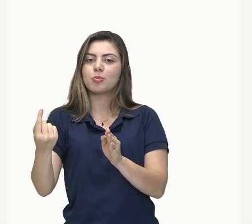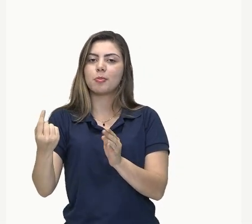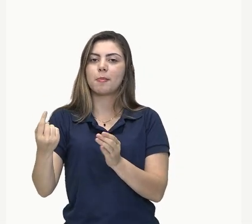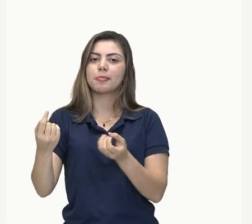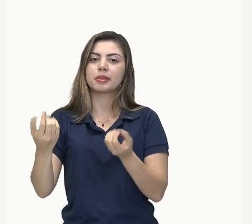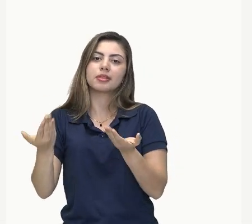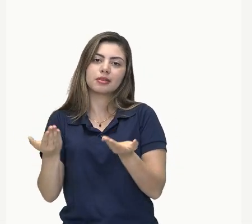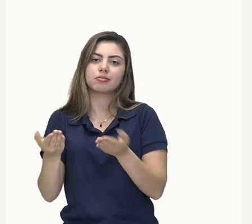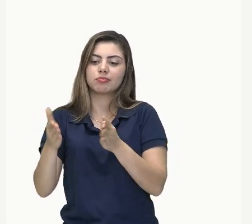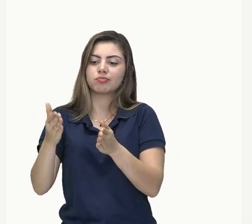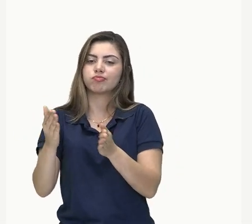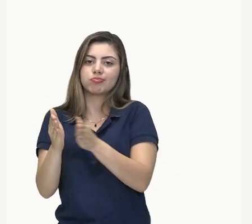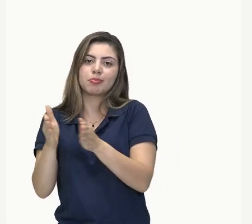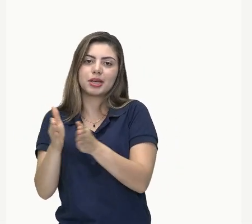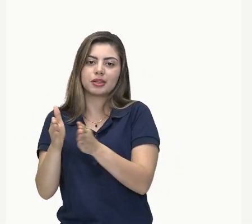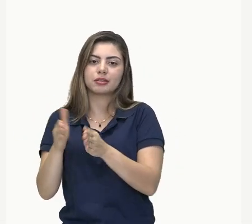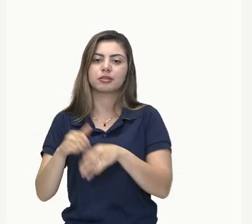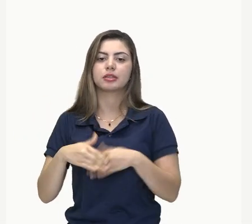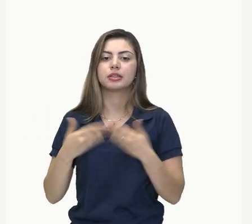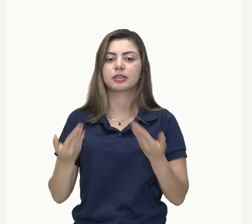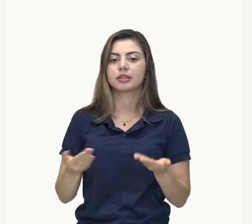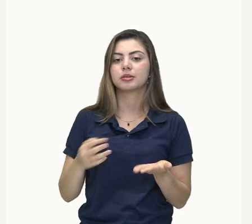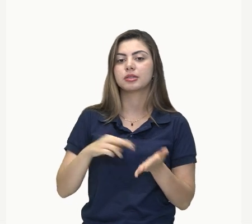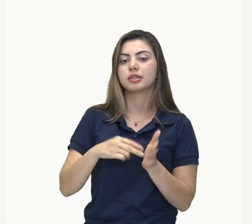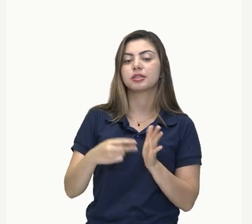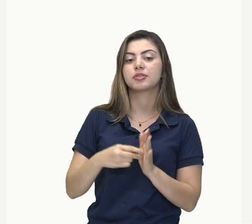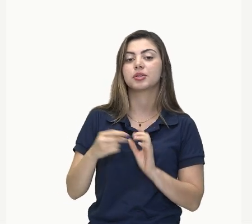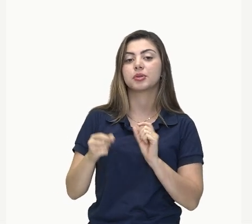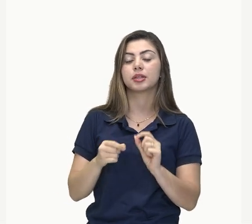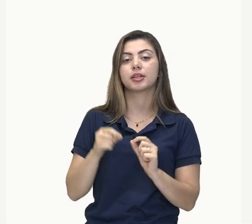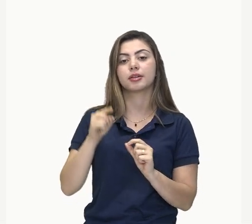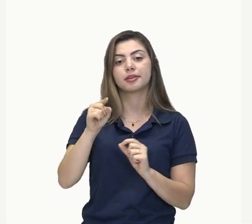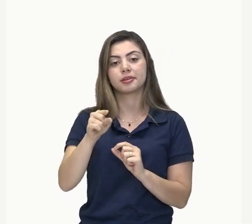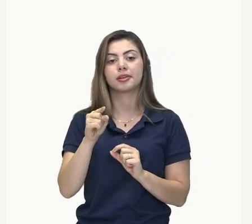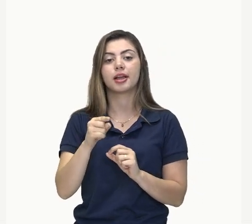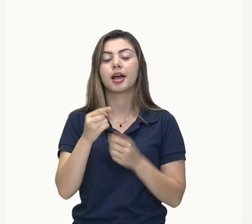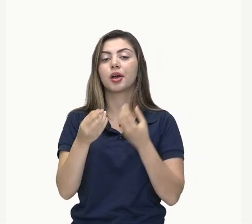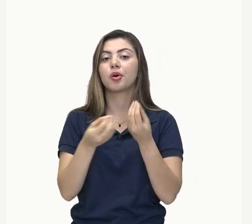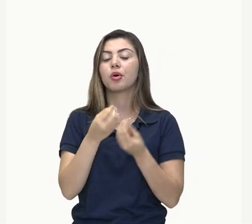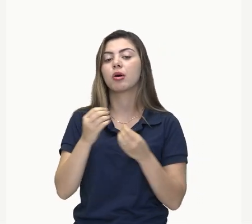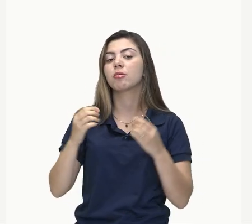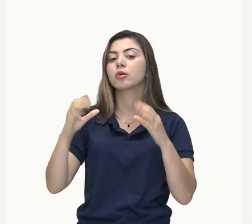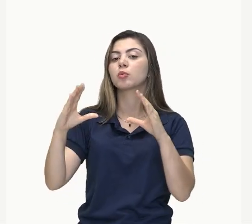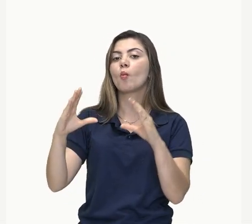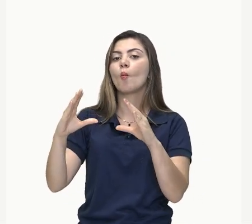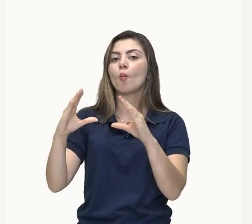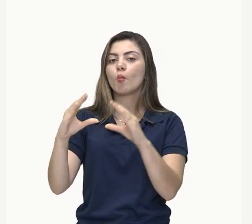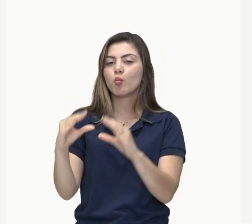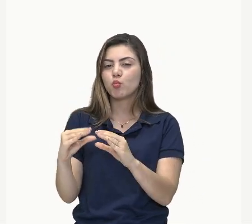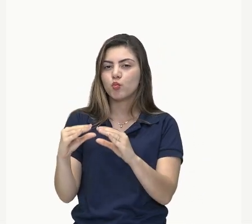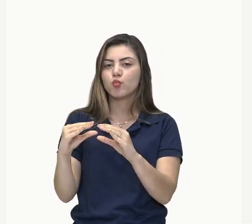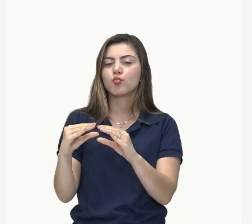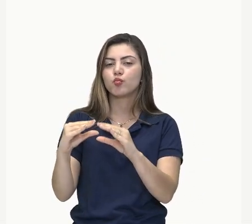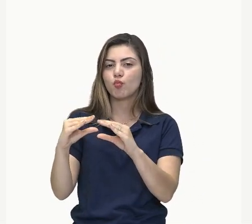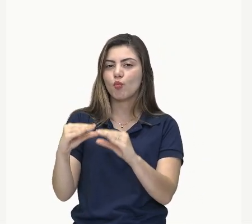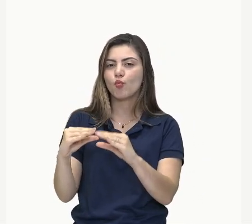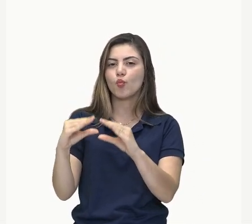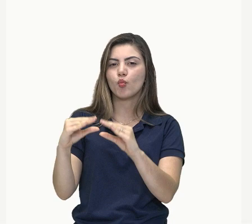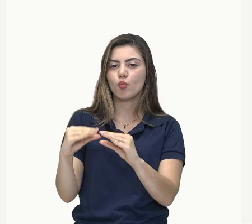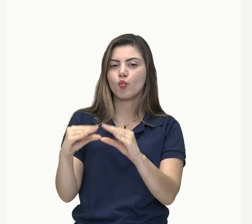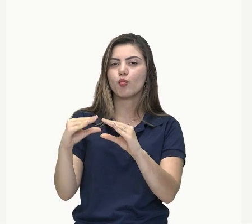isso representa que essa elipse ela é mais achatada